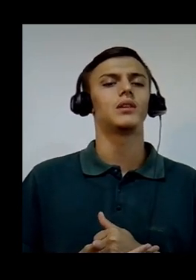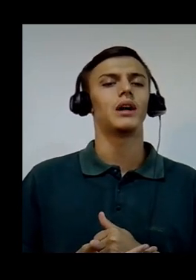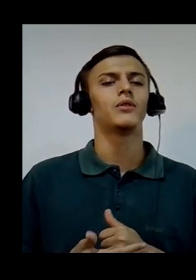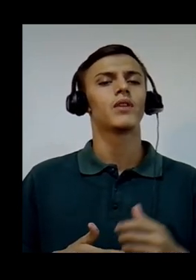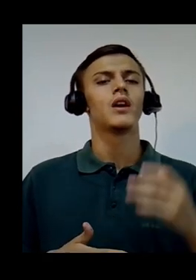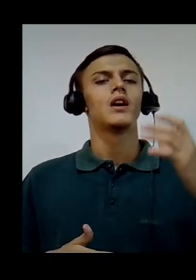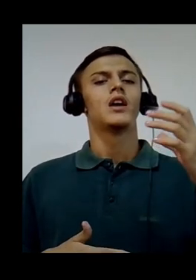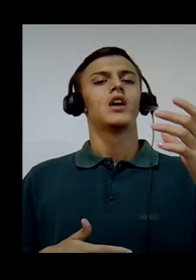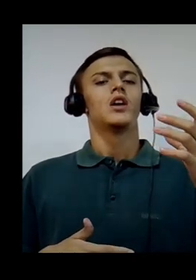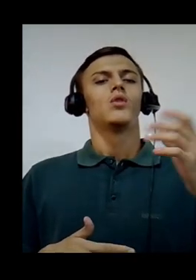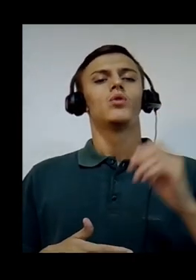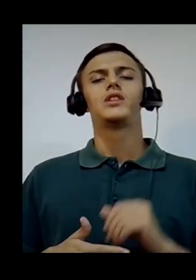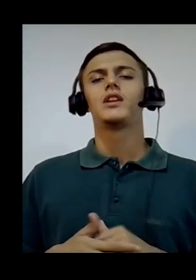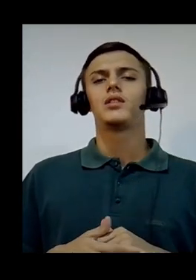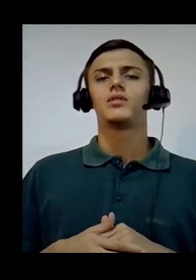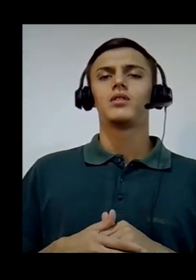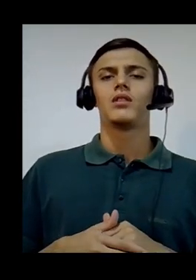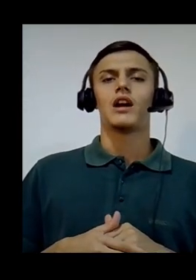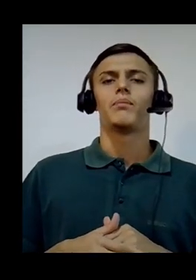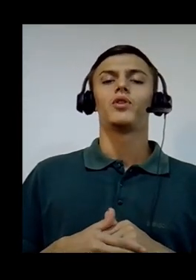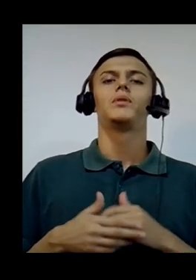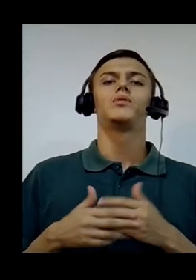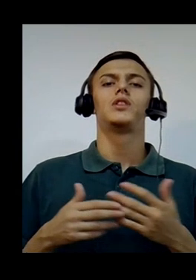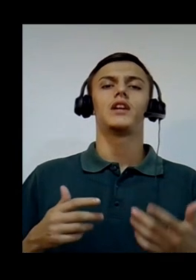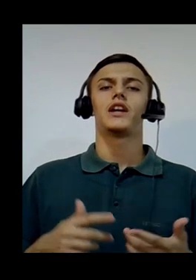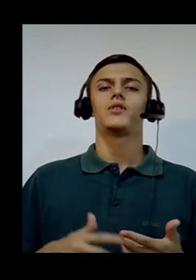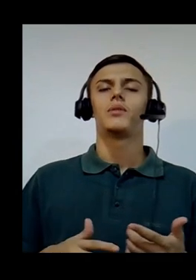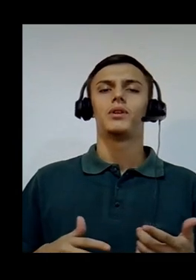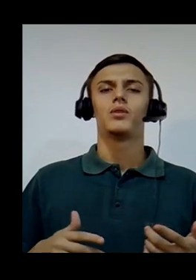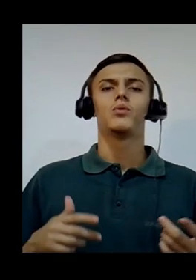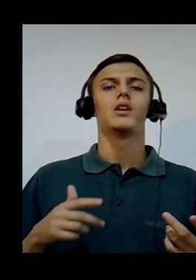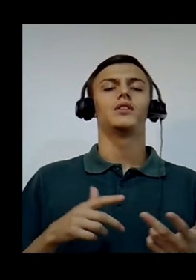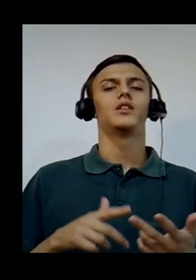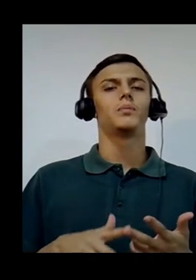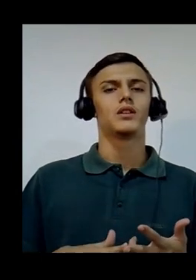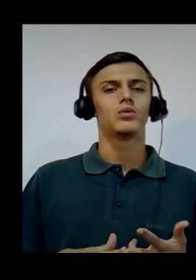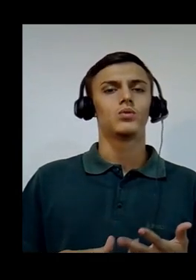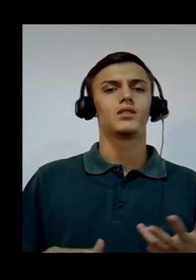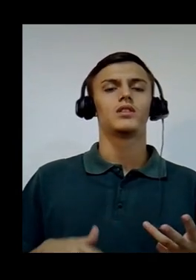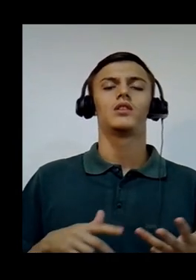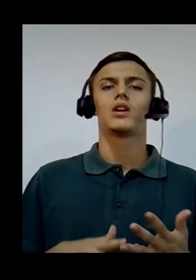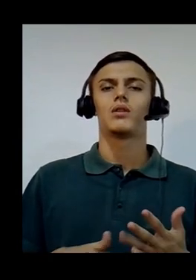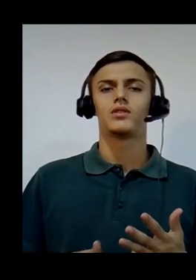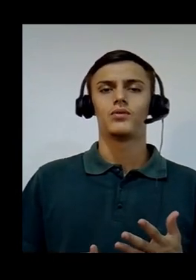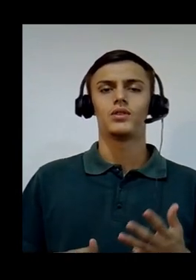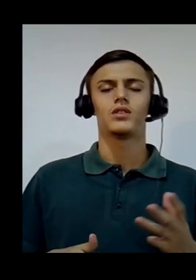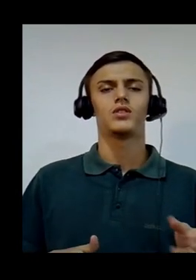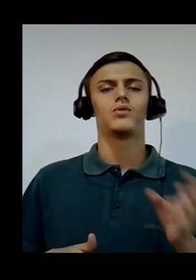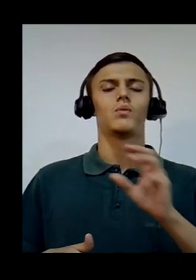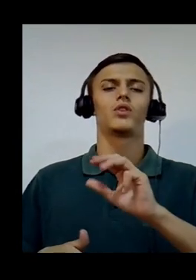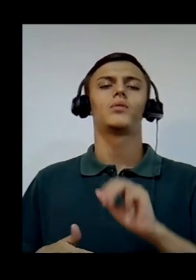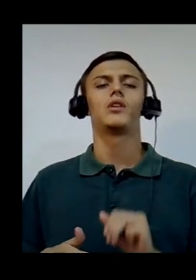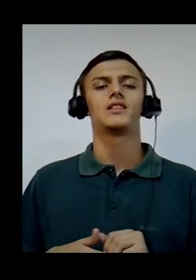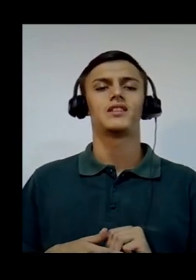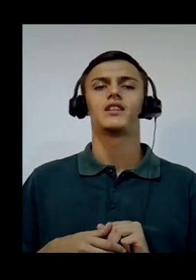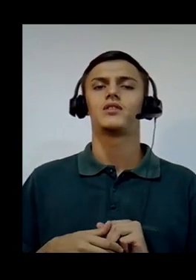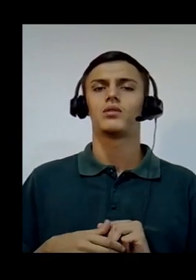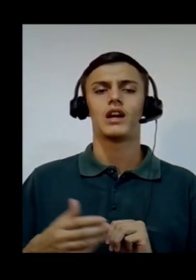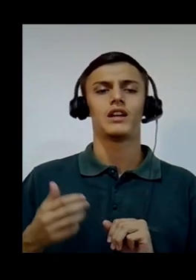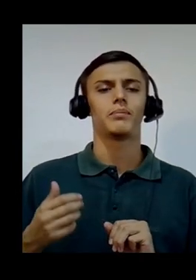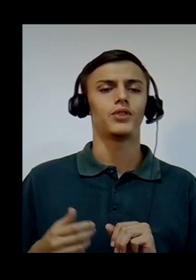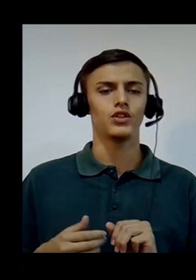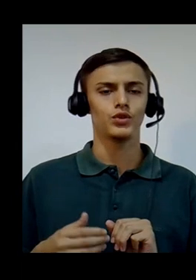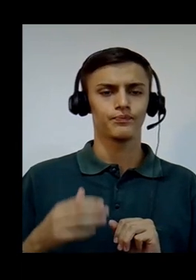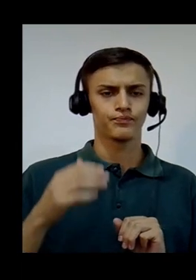avisar a segurança do trabalho. Utilização de celular, proibido utilizar em área fabril, andando pelas ruas, em local de serviço, a gente vê um pouquinho melhor essas